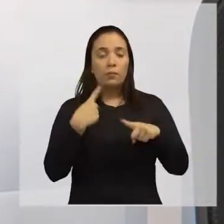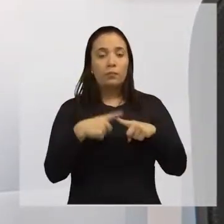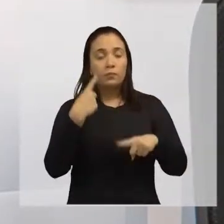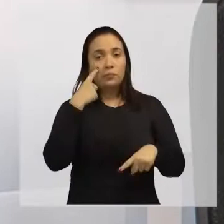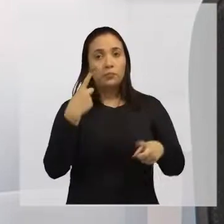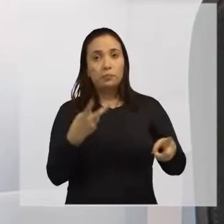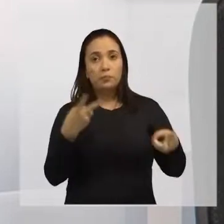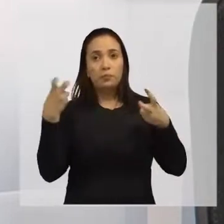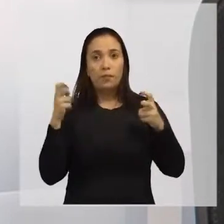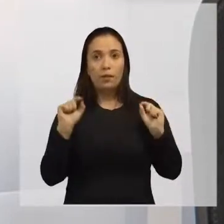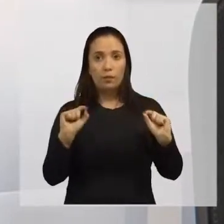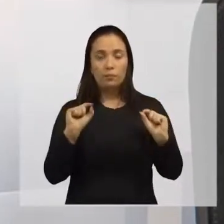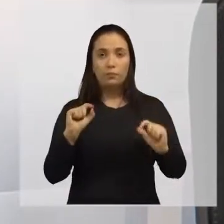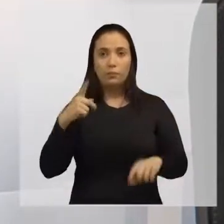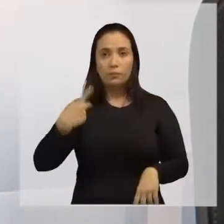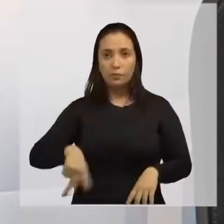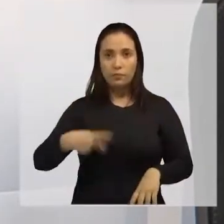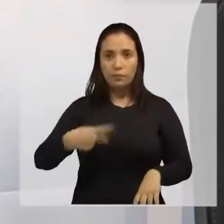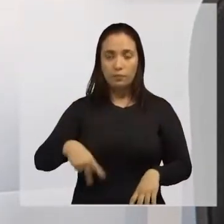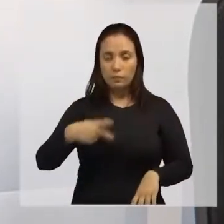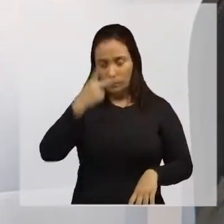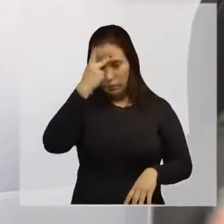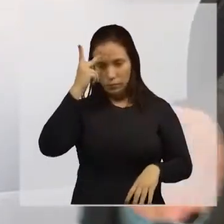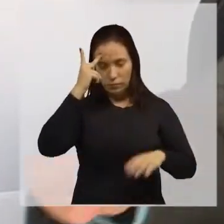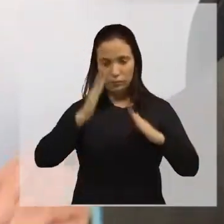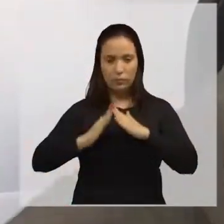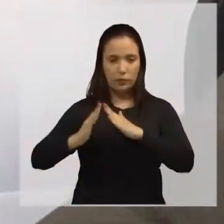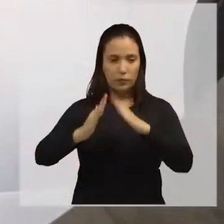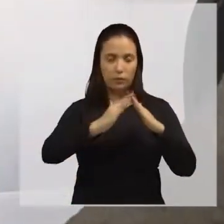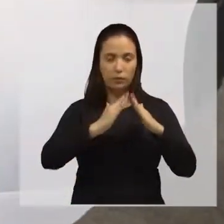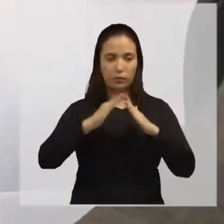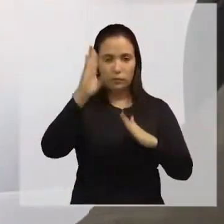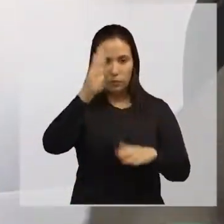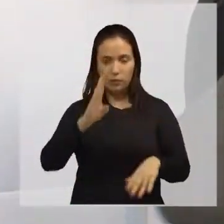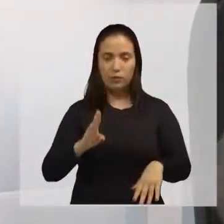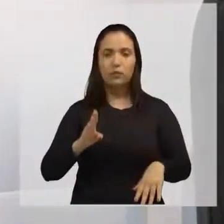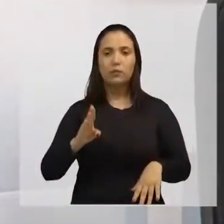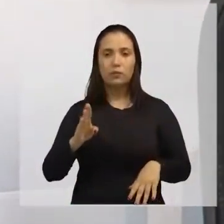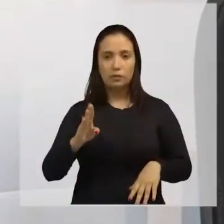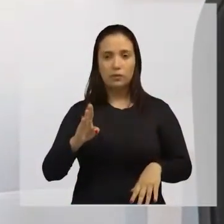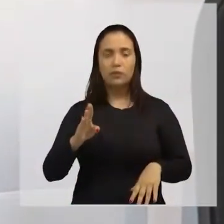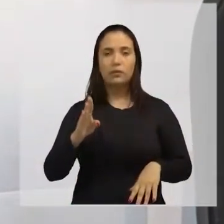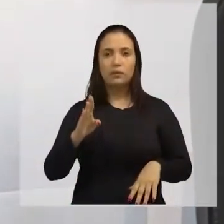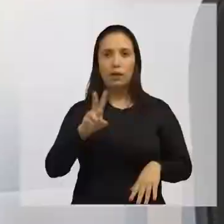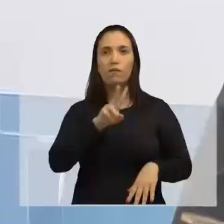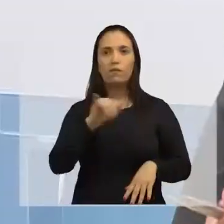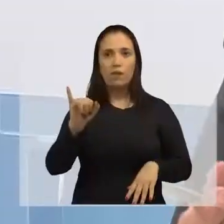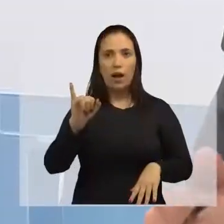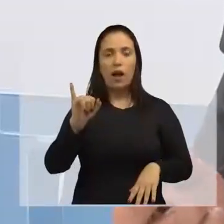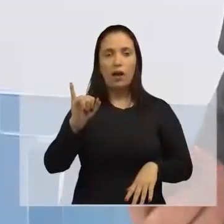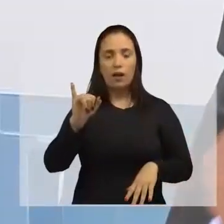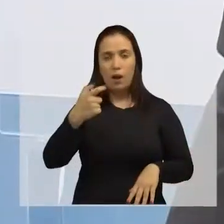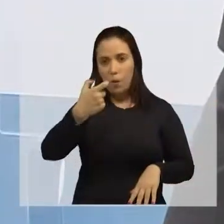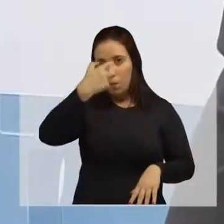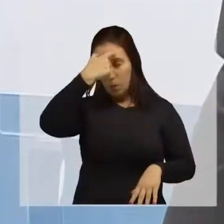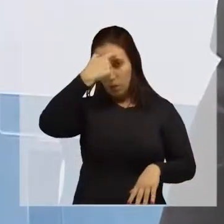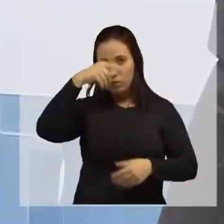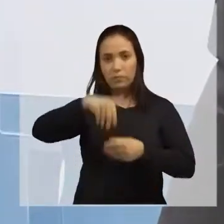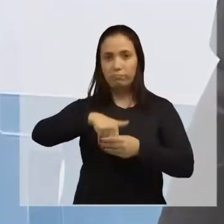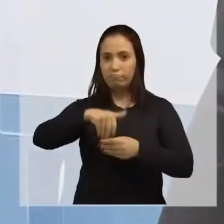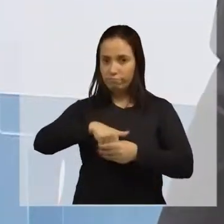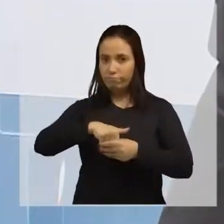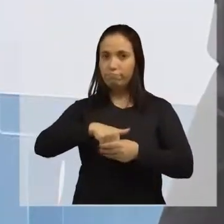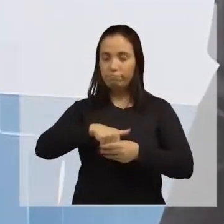O brasileiro, como está reflexivo na Copa, ele vai estar reflexivo nas eleições. E aí, no terceiro bloco, nós vamos falar de